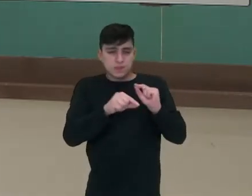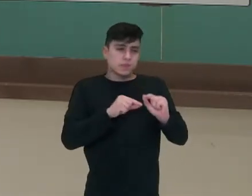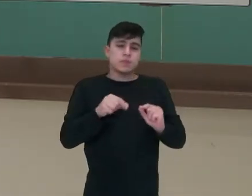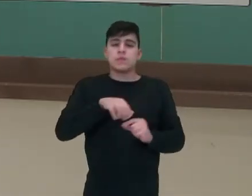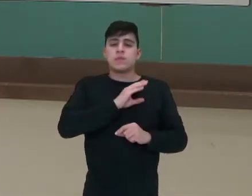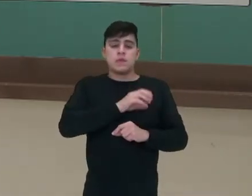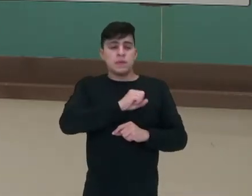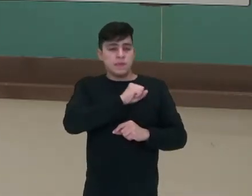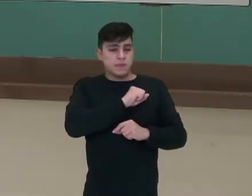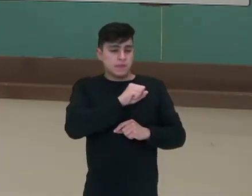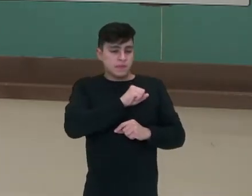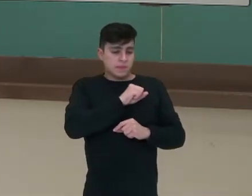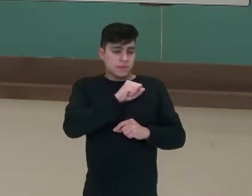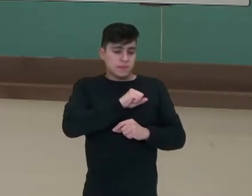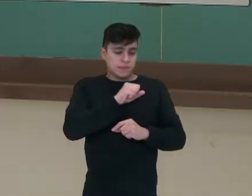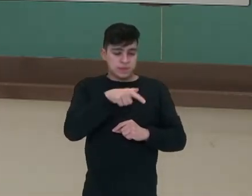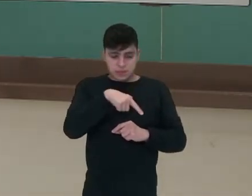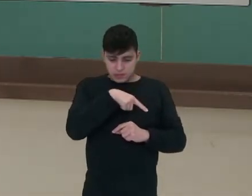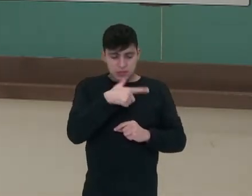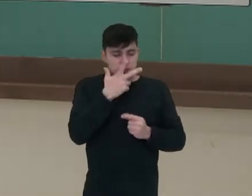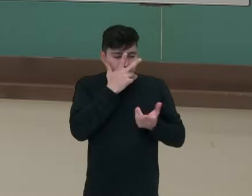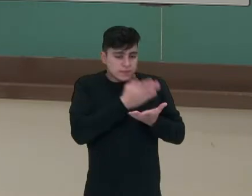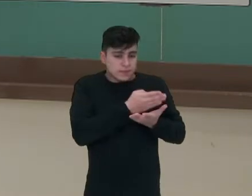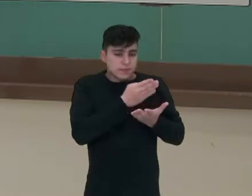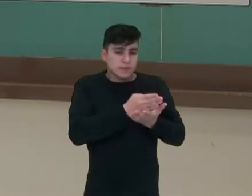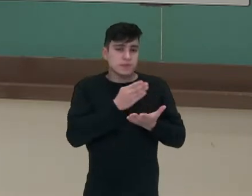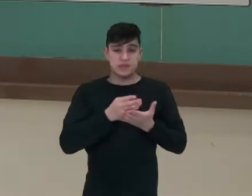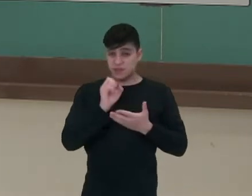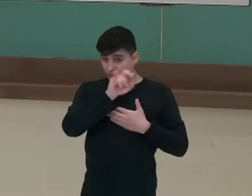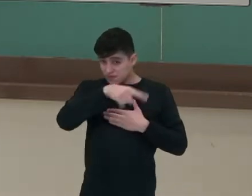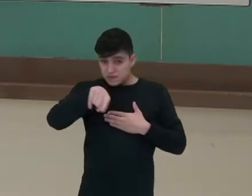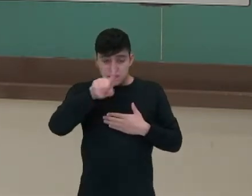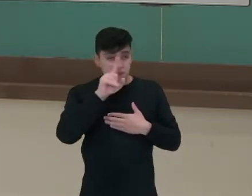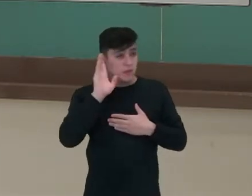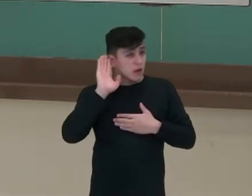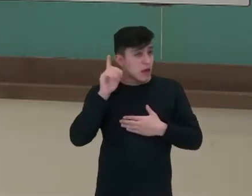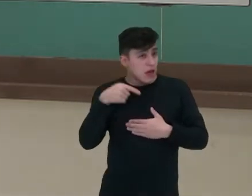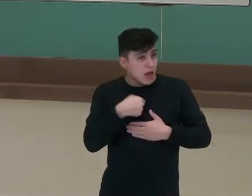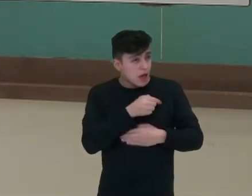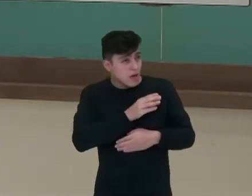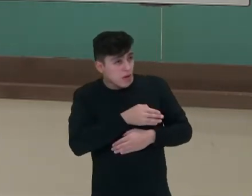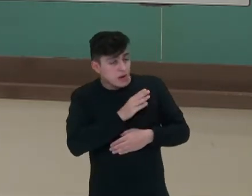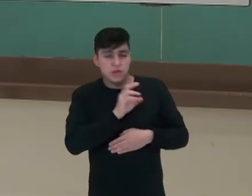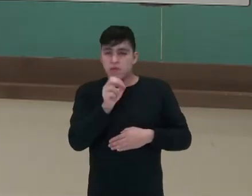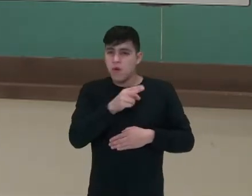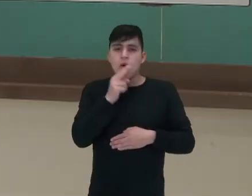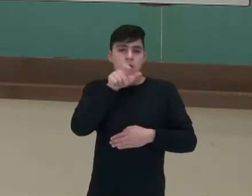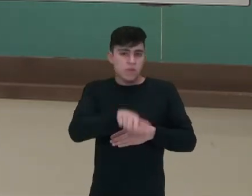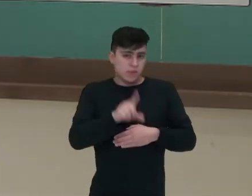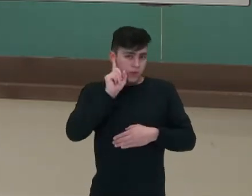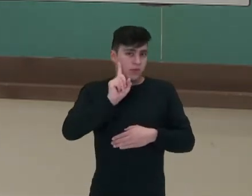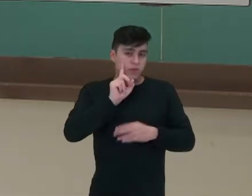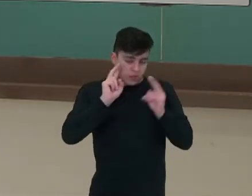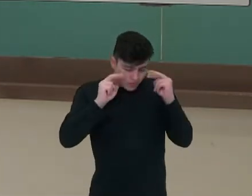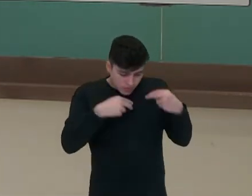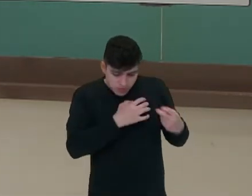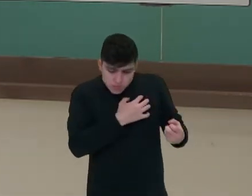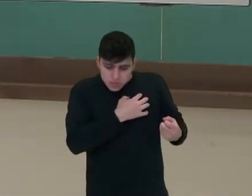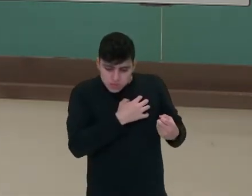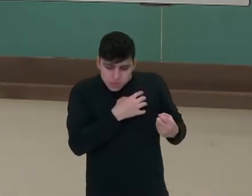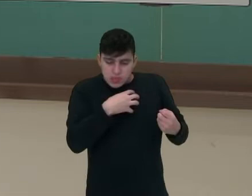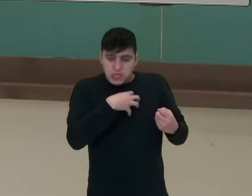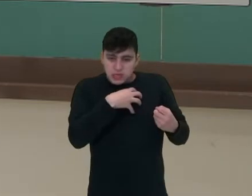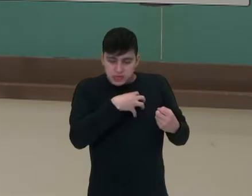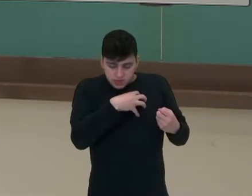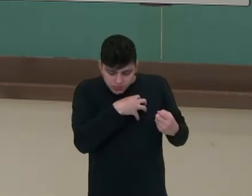do coração, né? Vai ter essa regularidade. Se vocês pararem para ouvir ali o coração, ele vai ter essa pulsação, essa